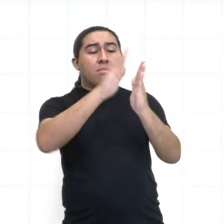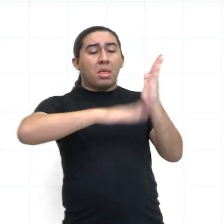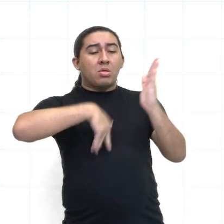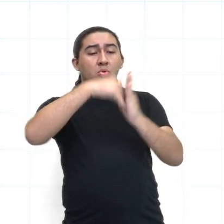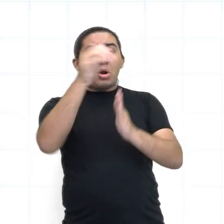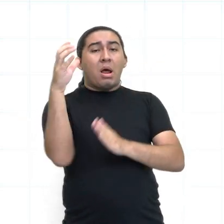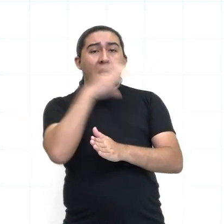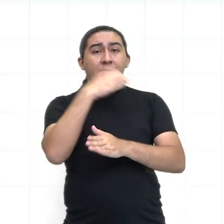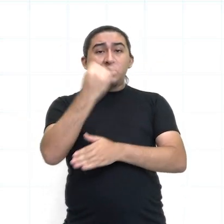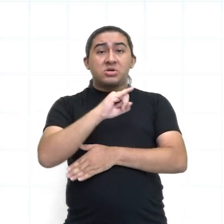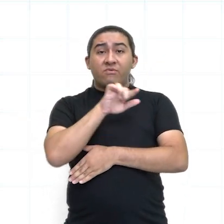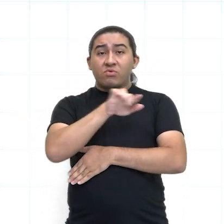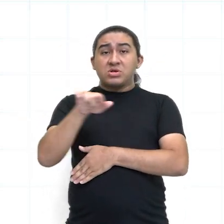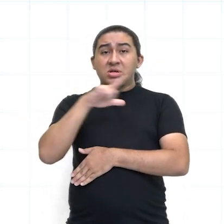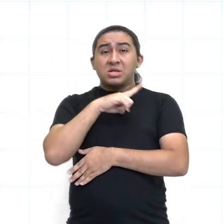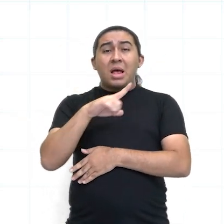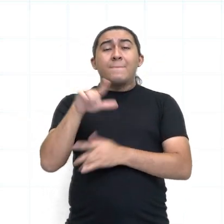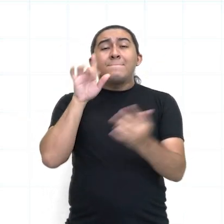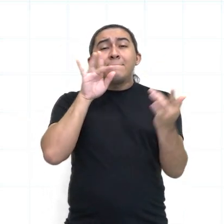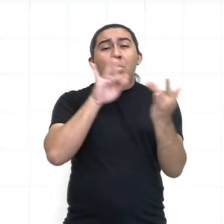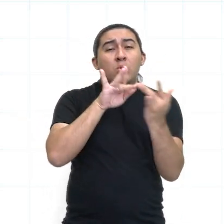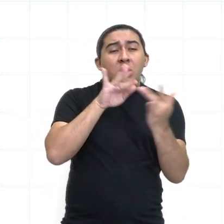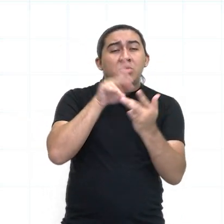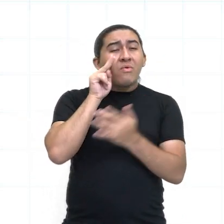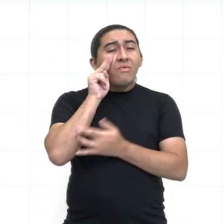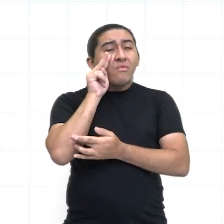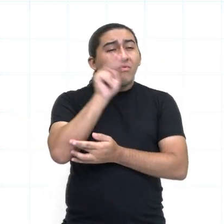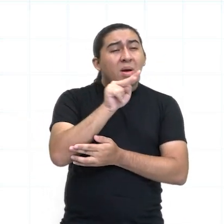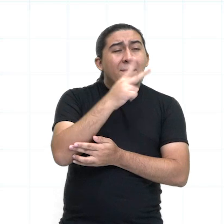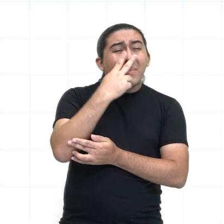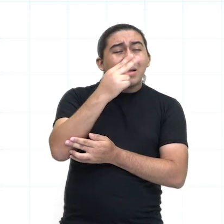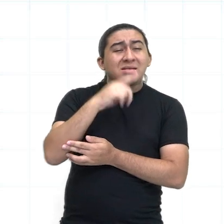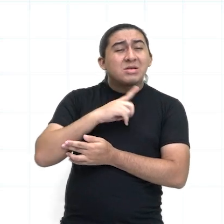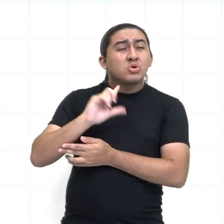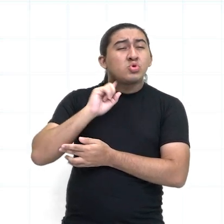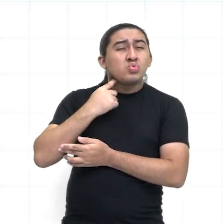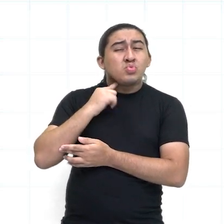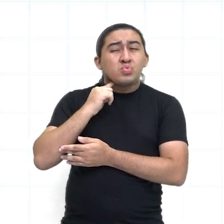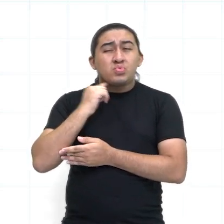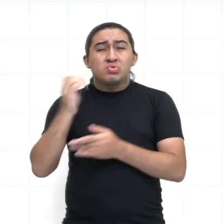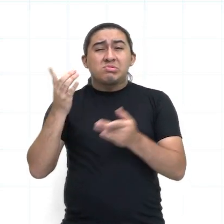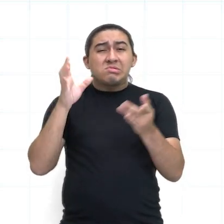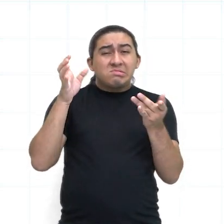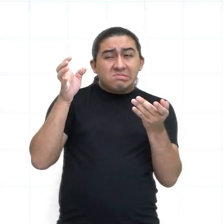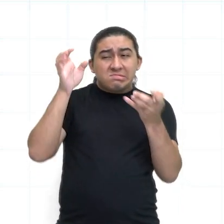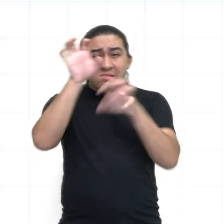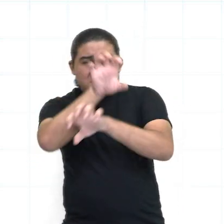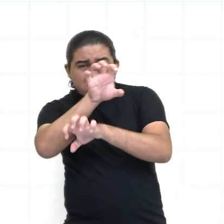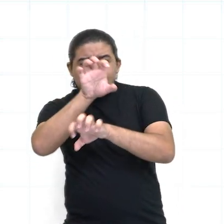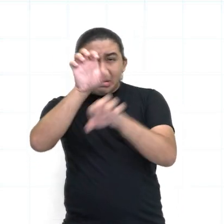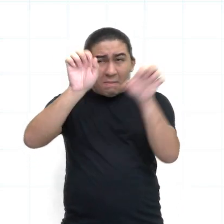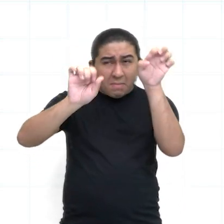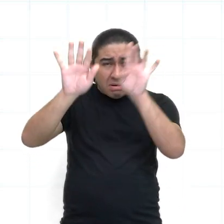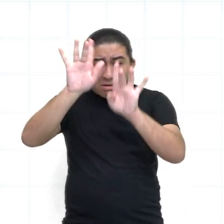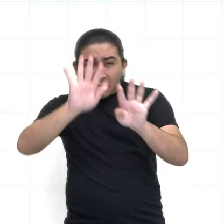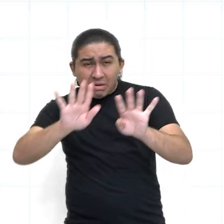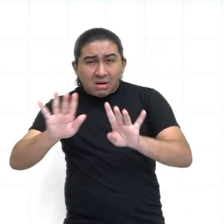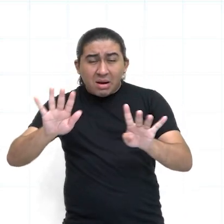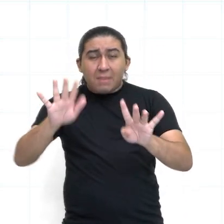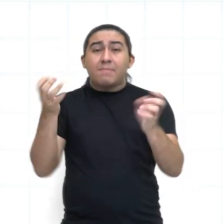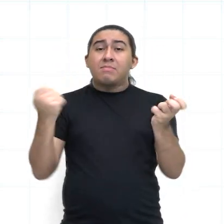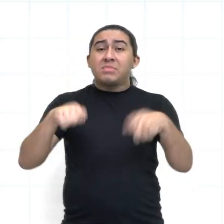chegasse próximo ao quadro, você via apenas manchas de tinta. Então, para você observar a imagem,